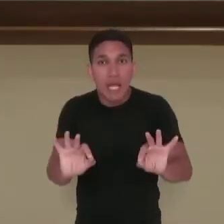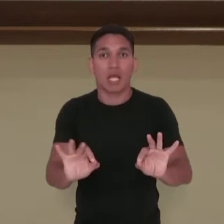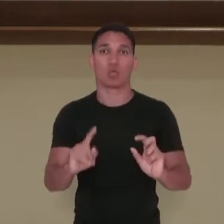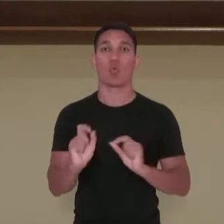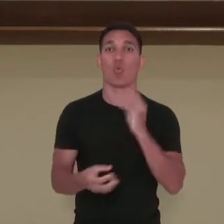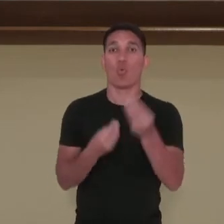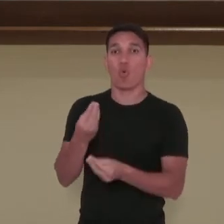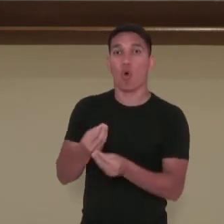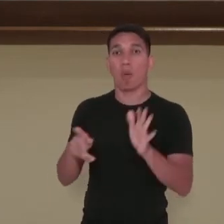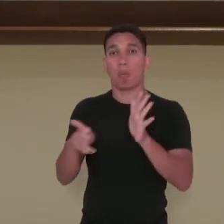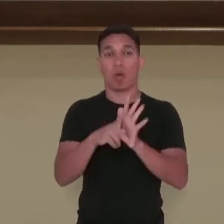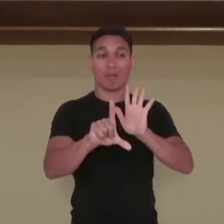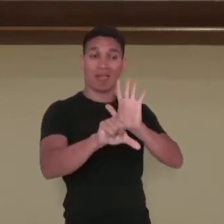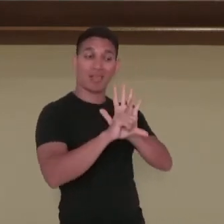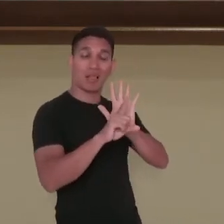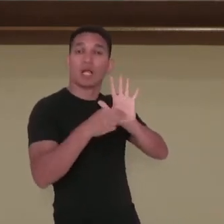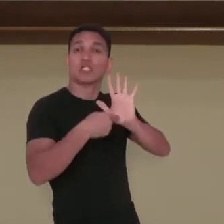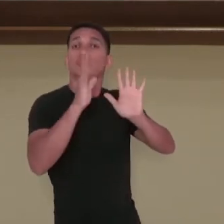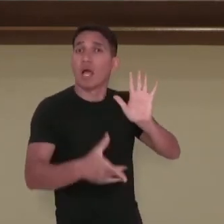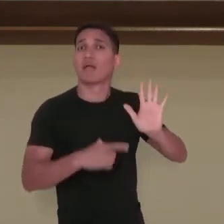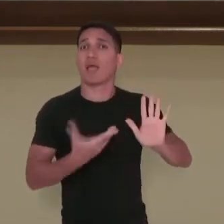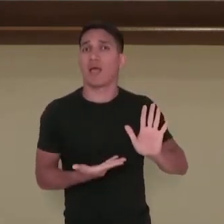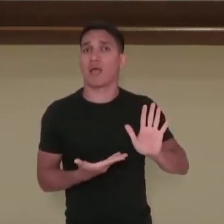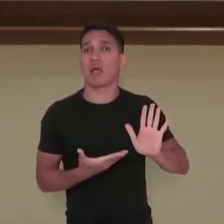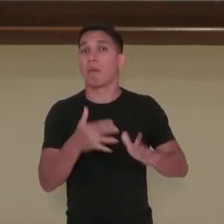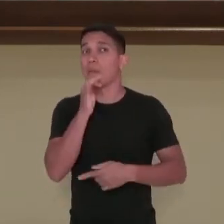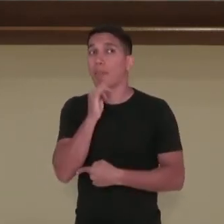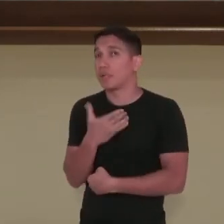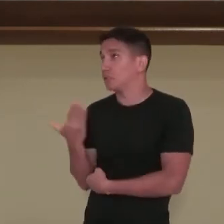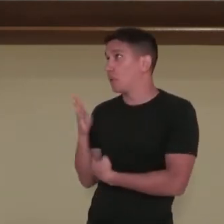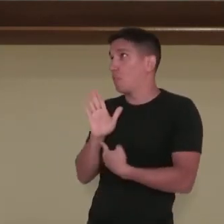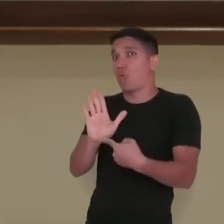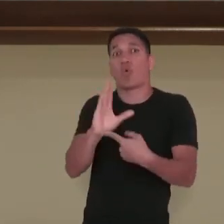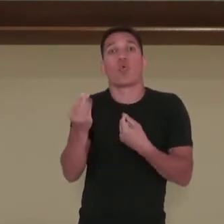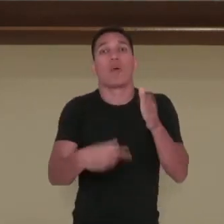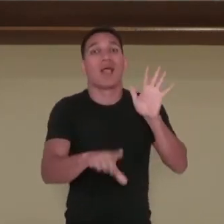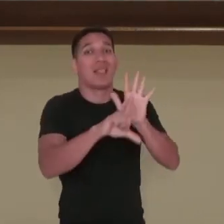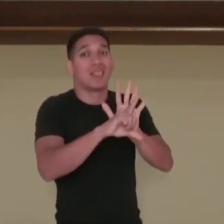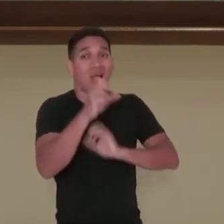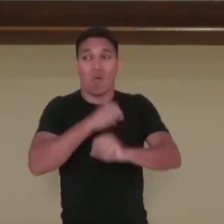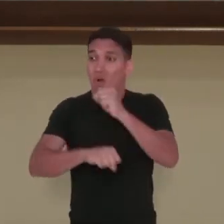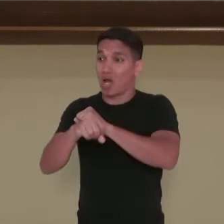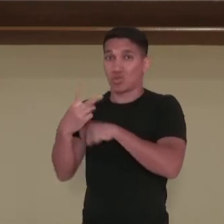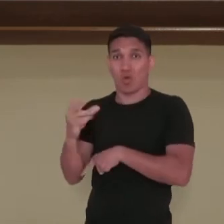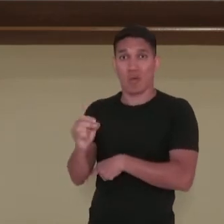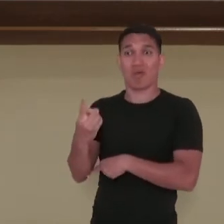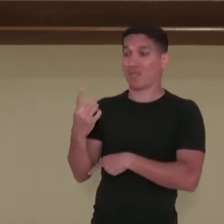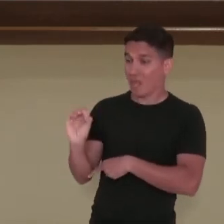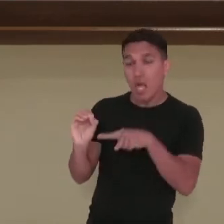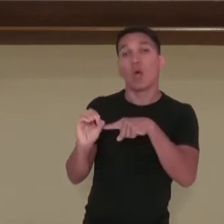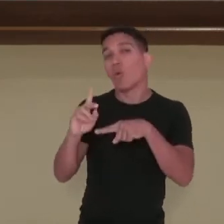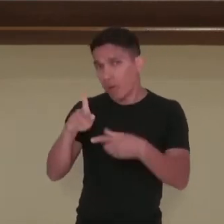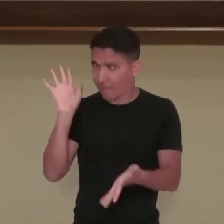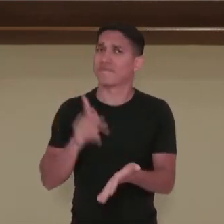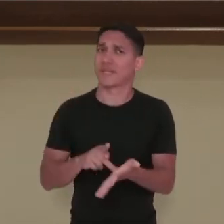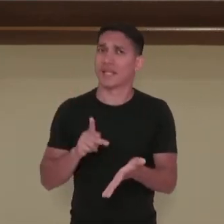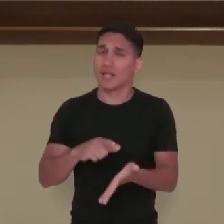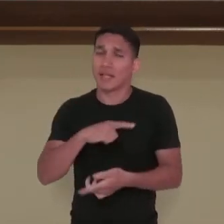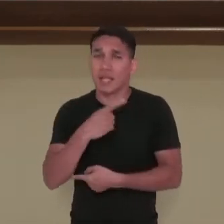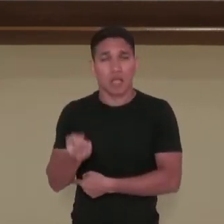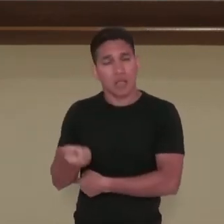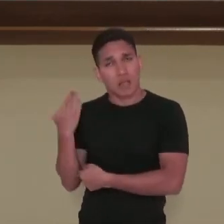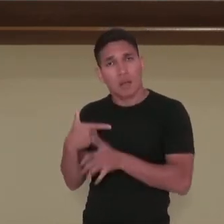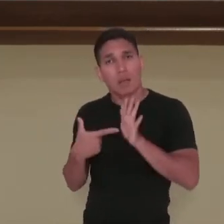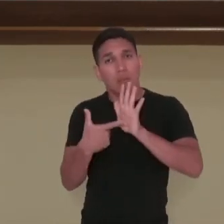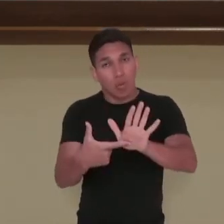nas legislações que já existem. Aqui um exemplo de uma lei de 2010, onde literalmente se